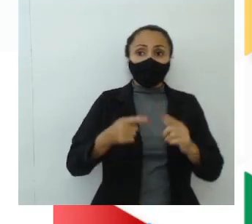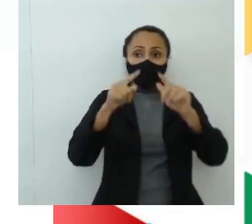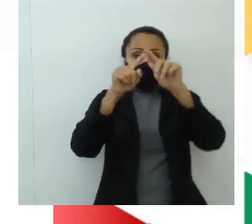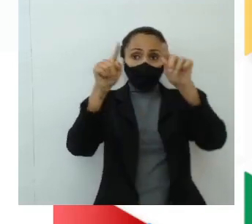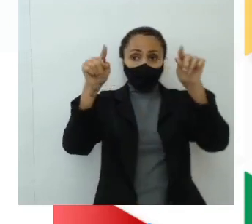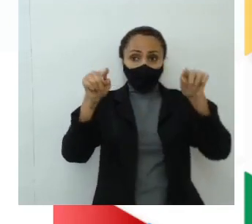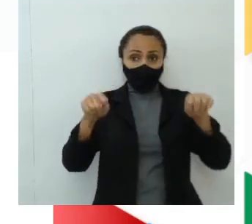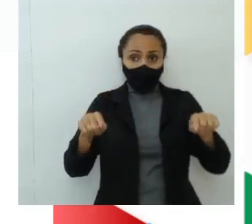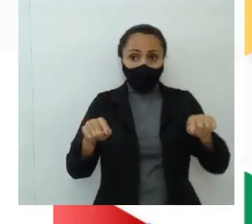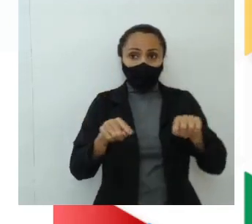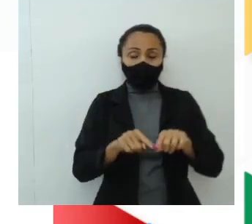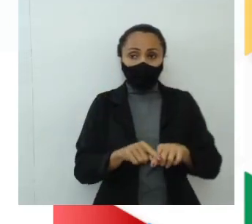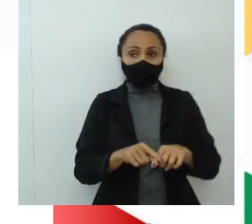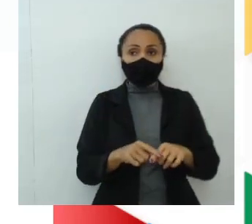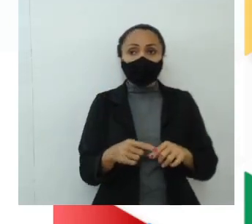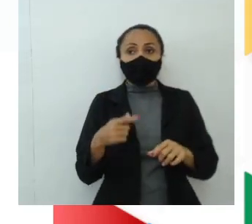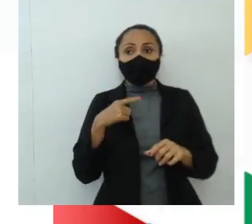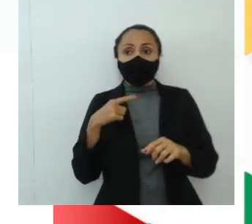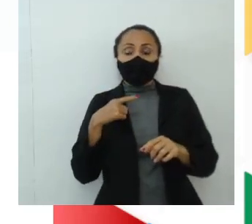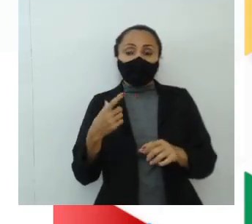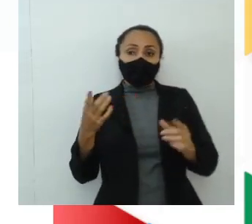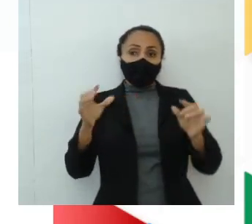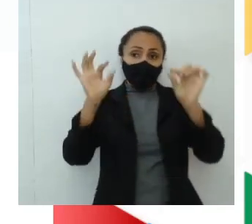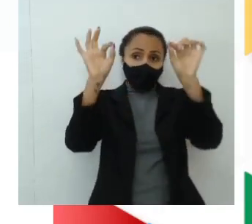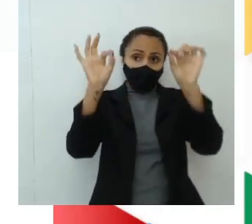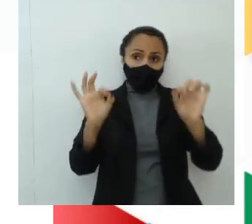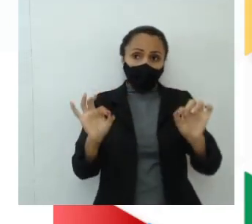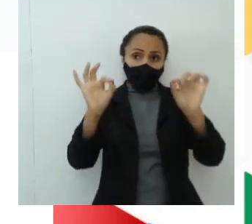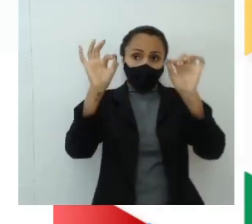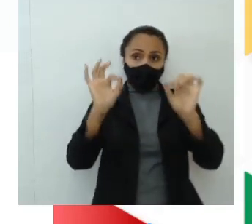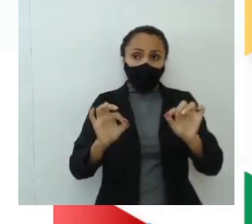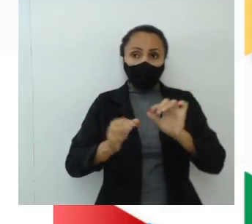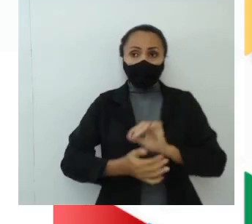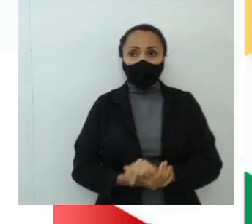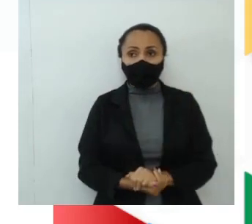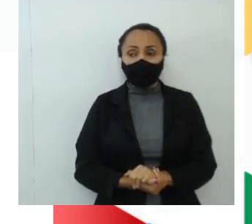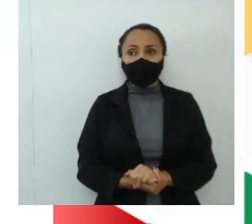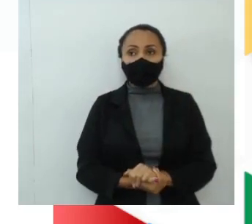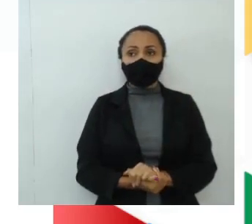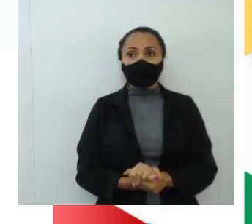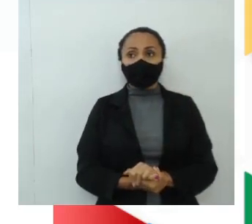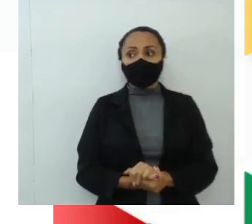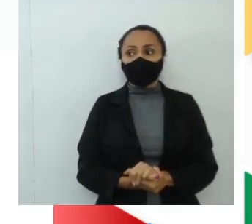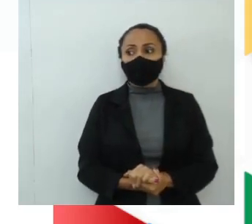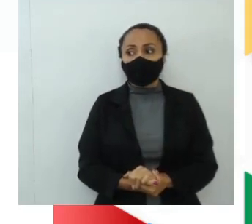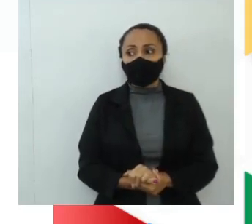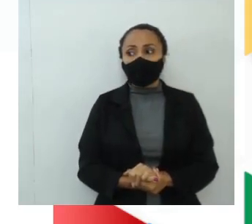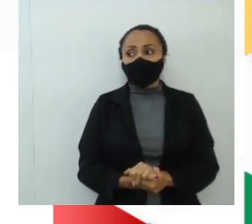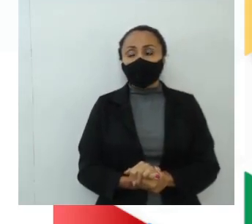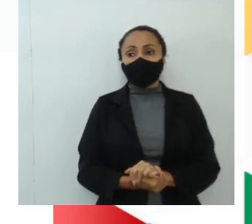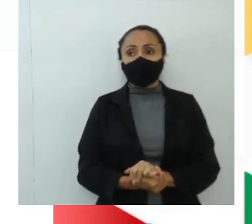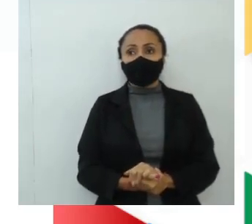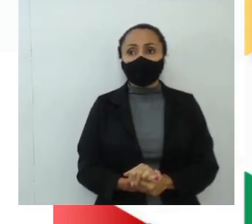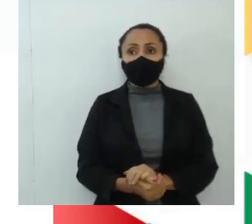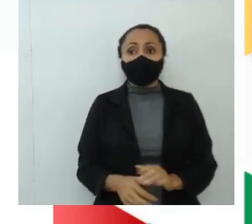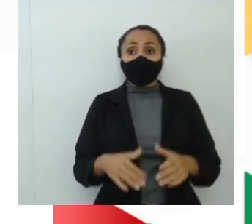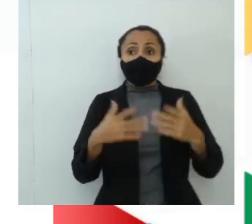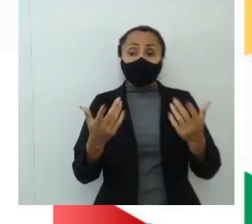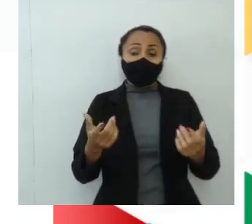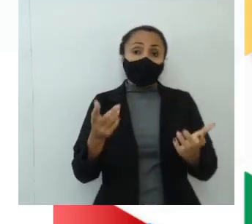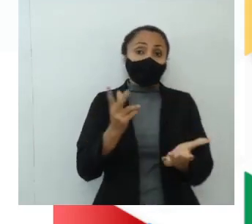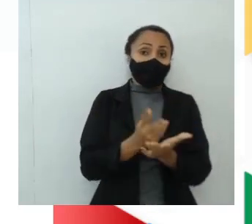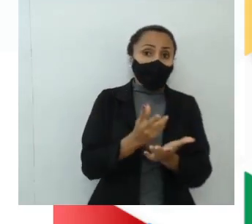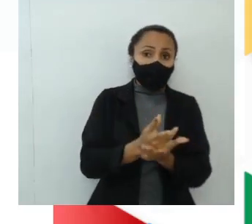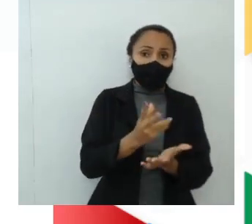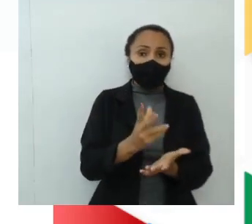malha quadriculada vai ter o lado. Aí eu jogo ou para baixo, porque para cima não dá. Lembre que a figura tem que permanecer